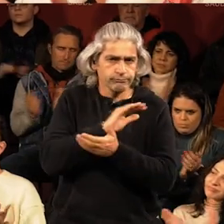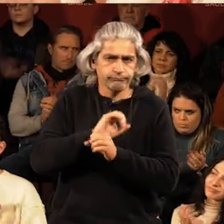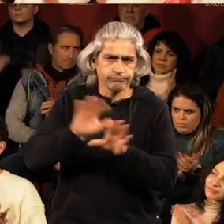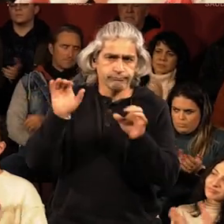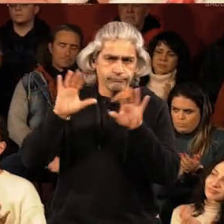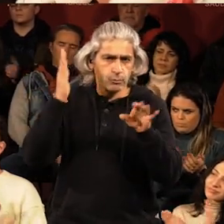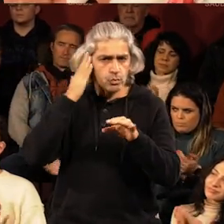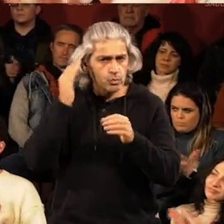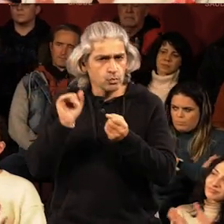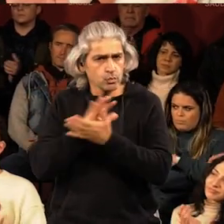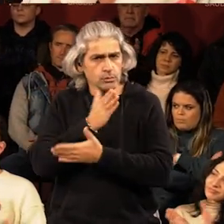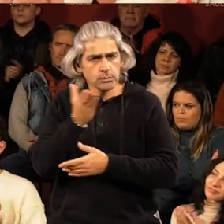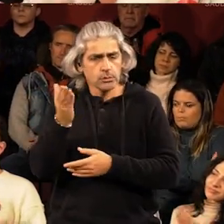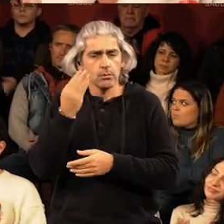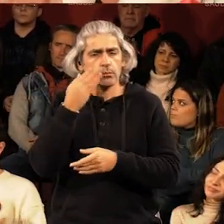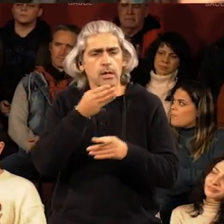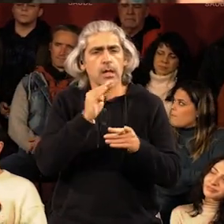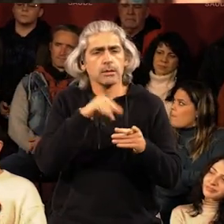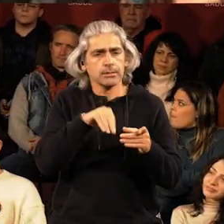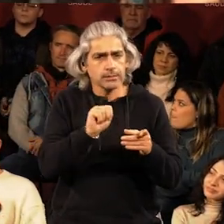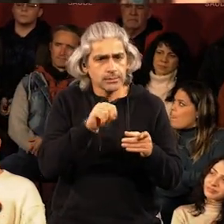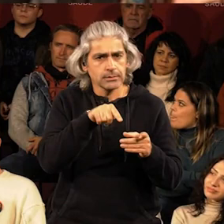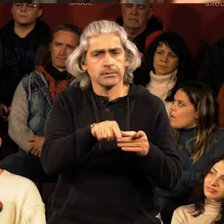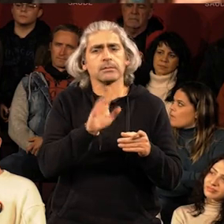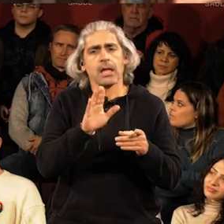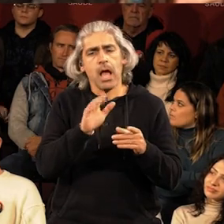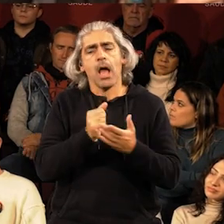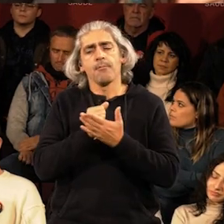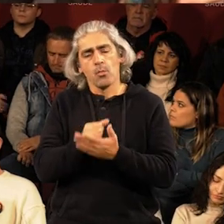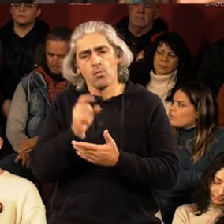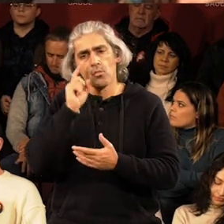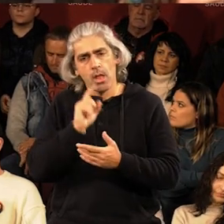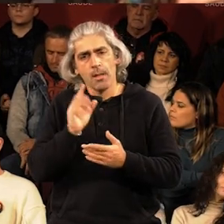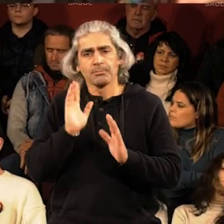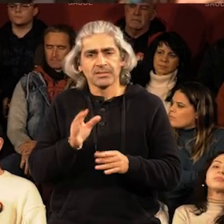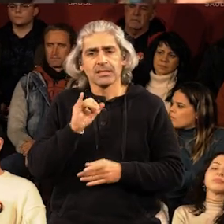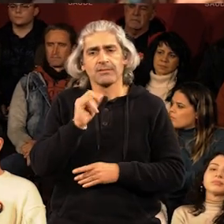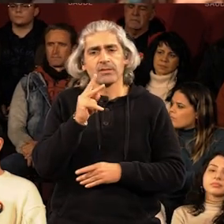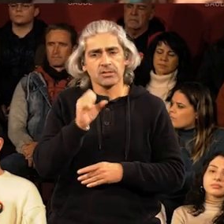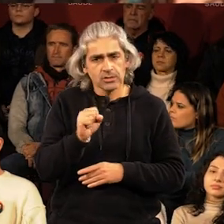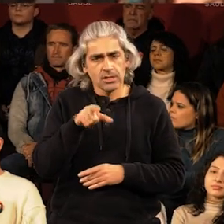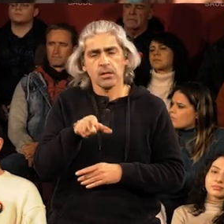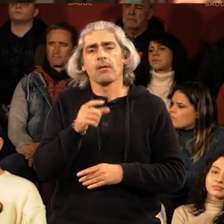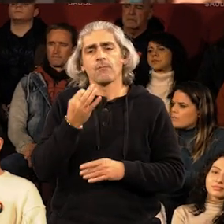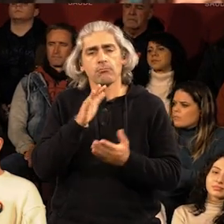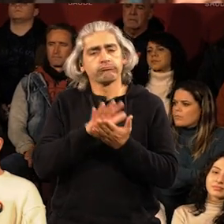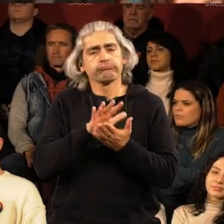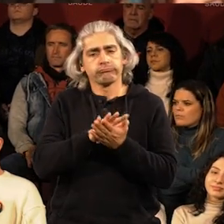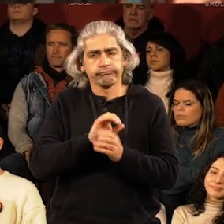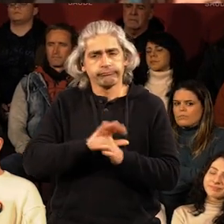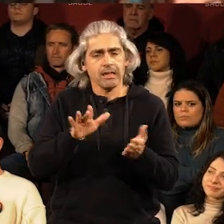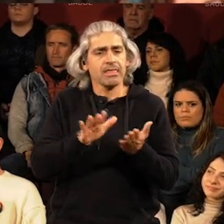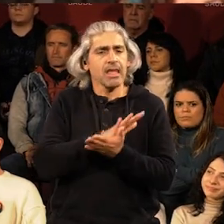quando as notícias de como o SNS estava a dar resposta às mulheres que procuravam ivg saíram no Diário de